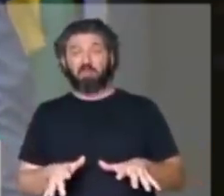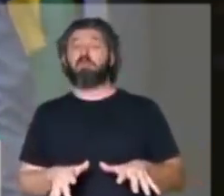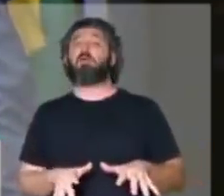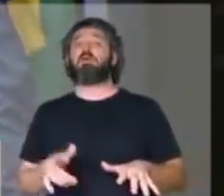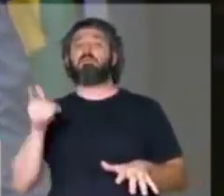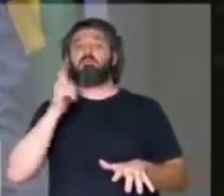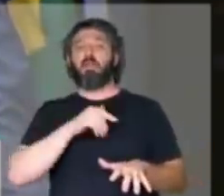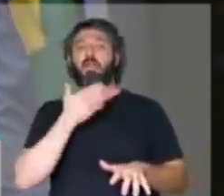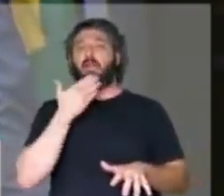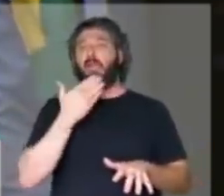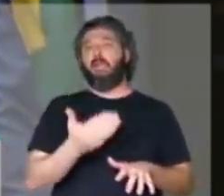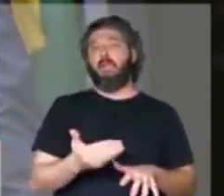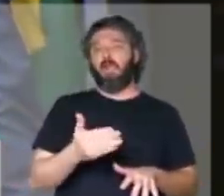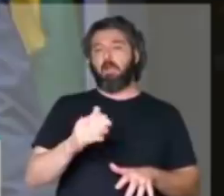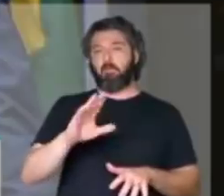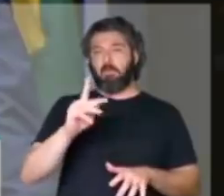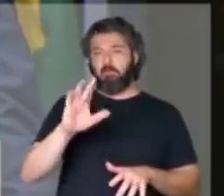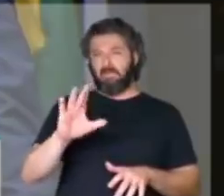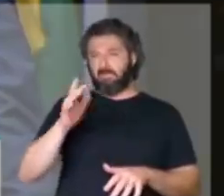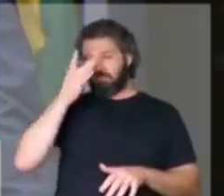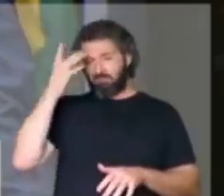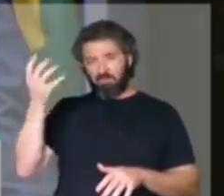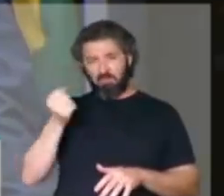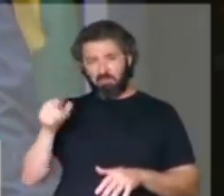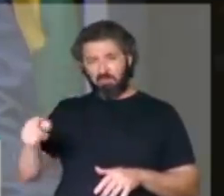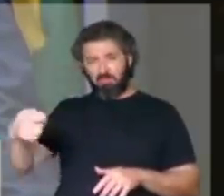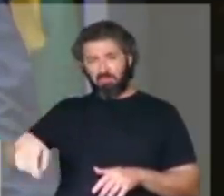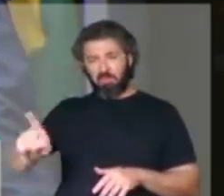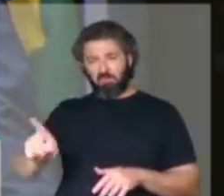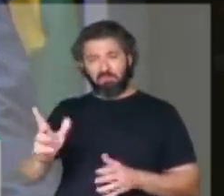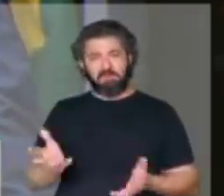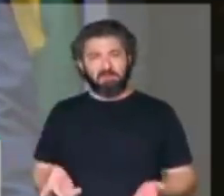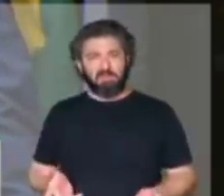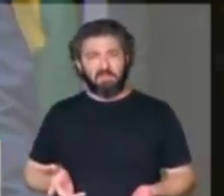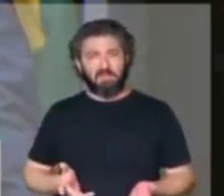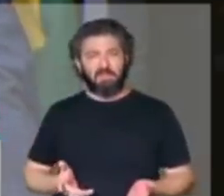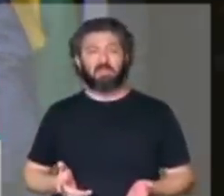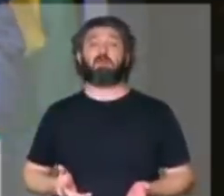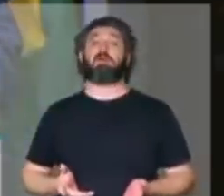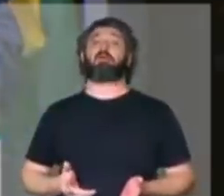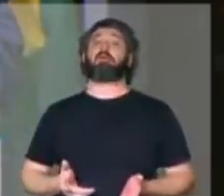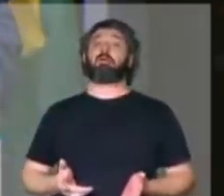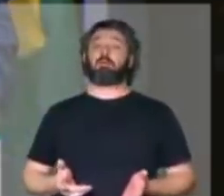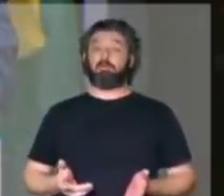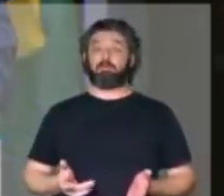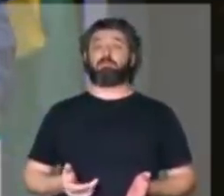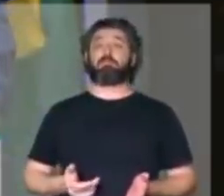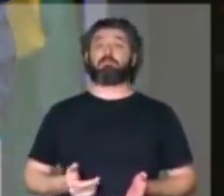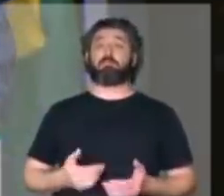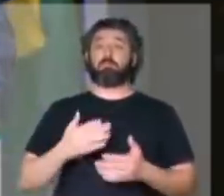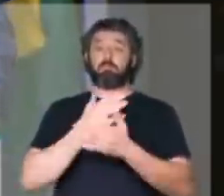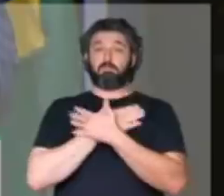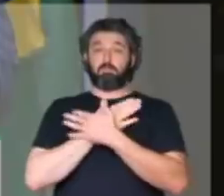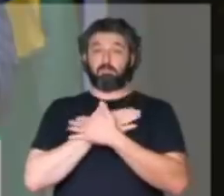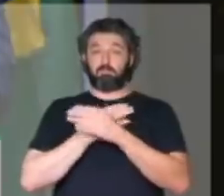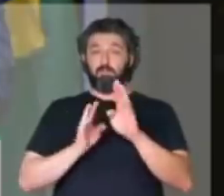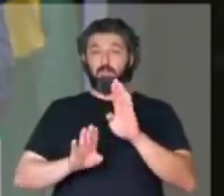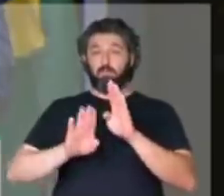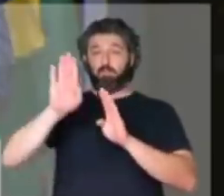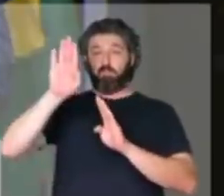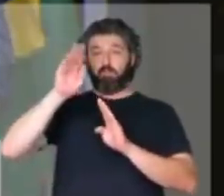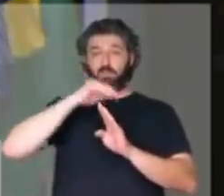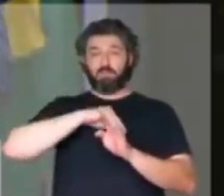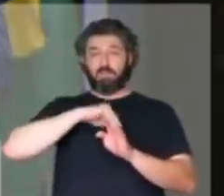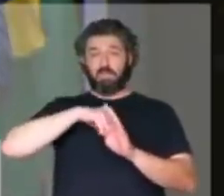para beneficiar via BPC quem não precisa de BPC, a gente está diminuindo emprego, a gente está diminuindo